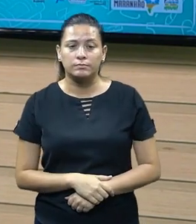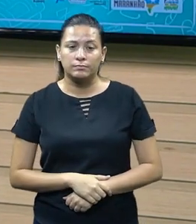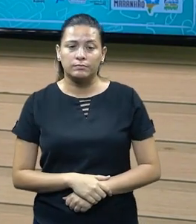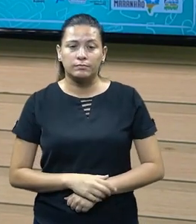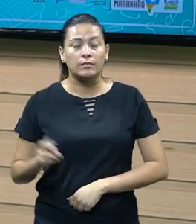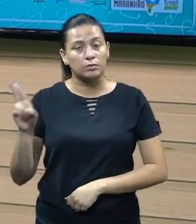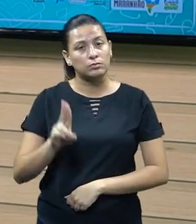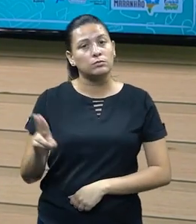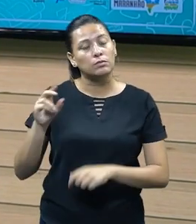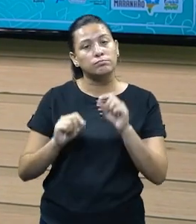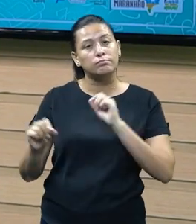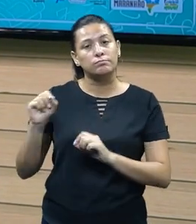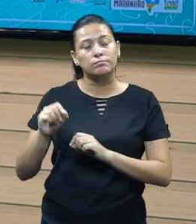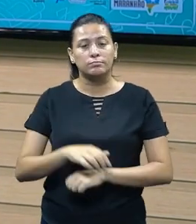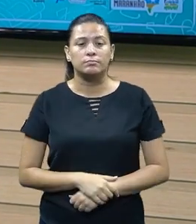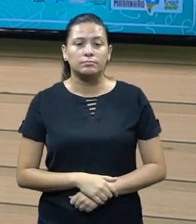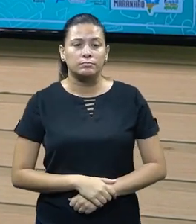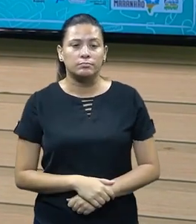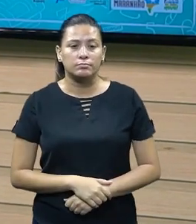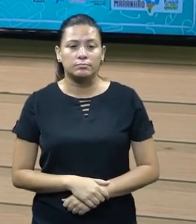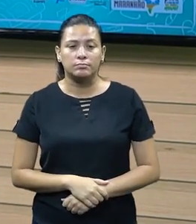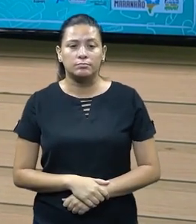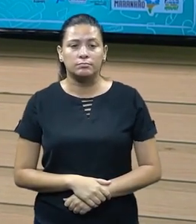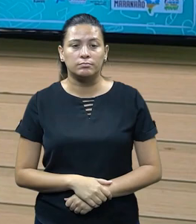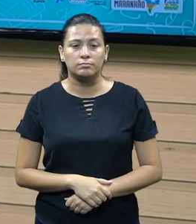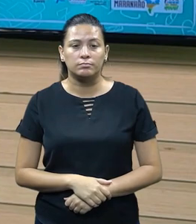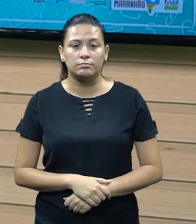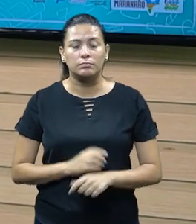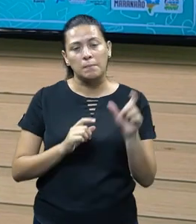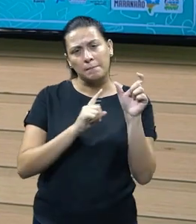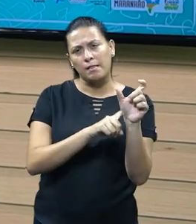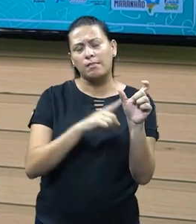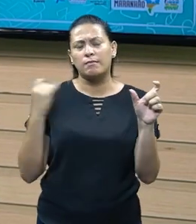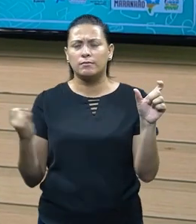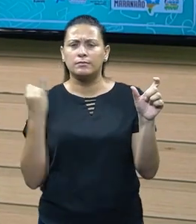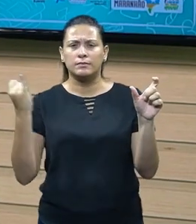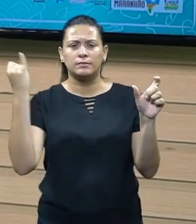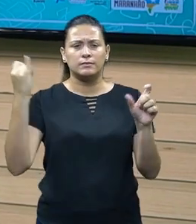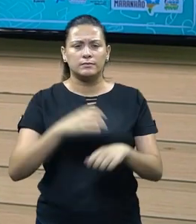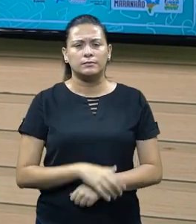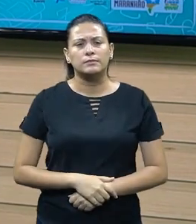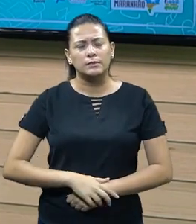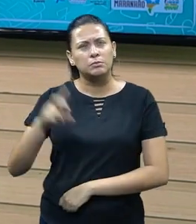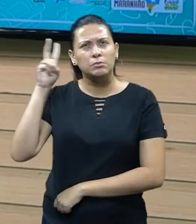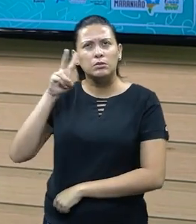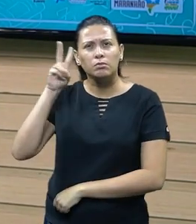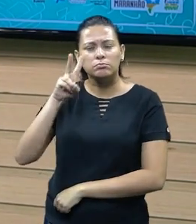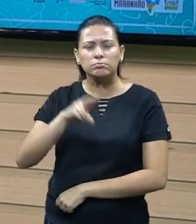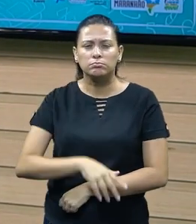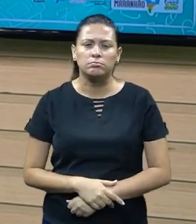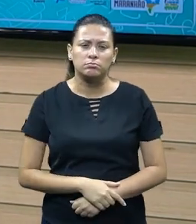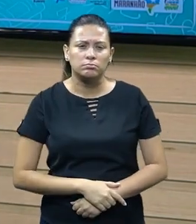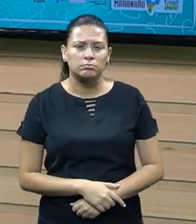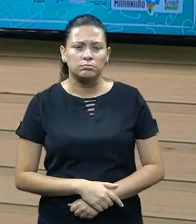artifício Você pode buscar aí uma uma uma palavra-chave que que te remeta né